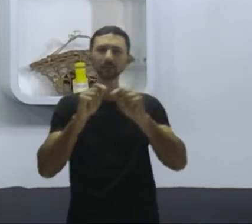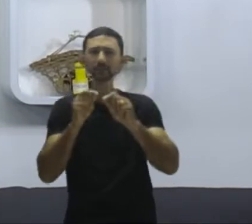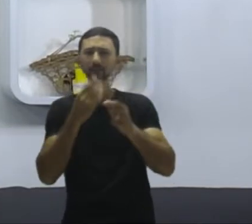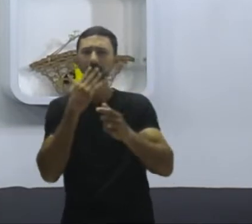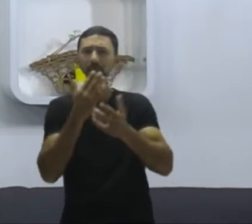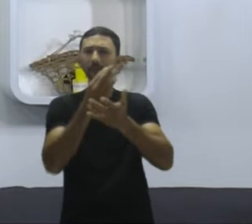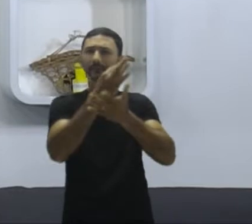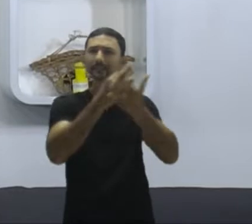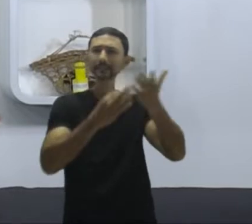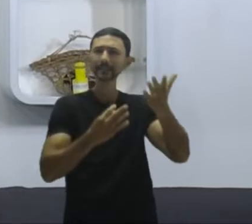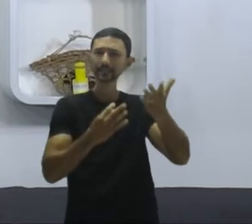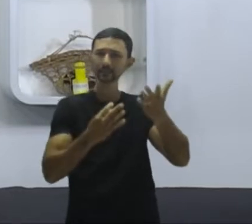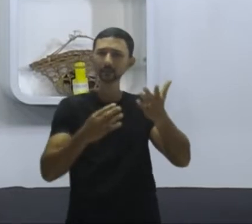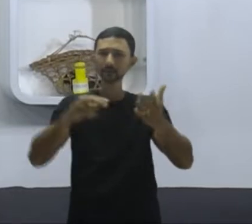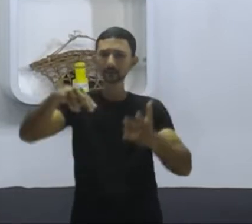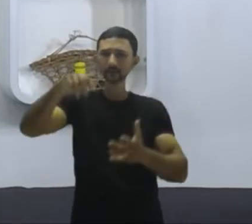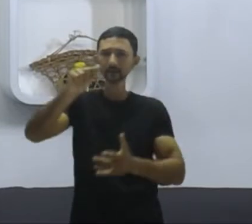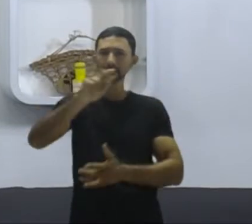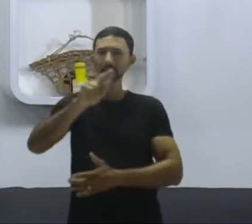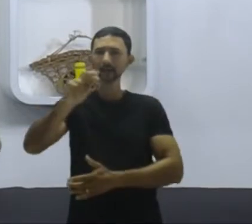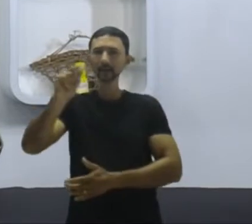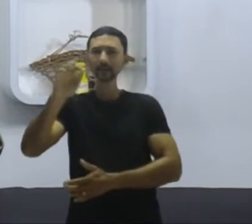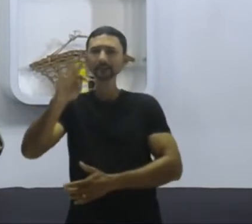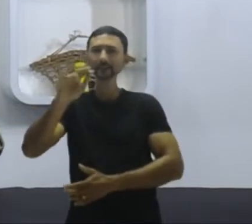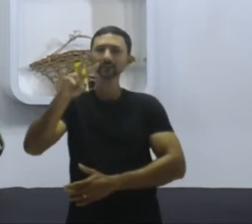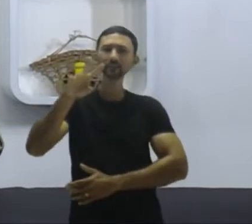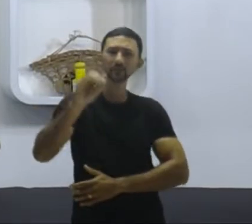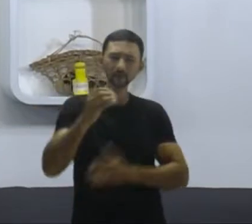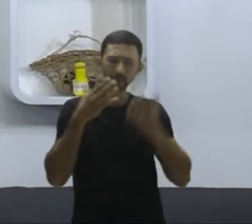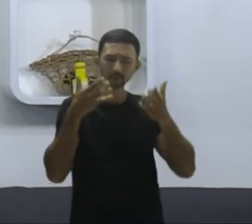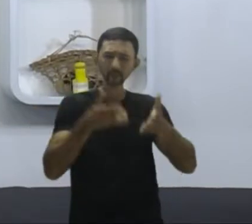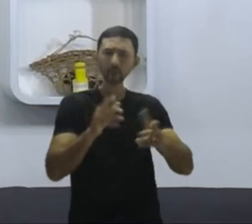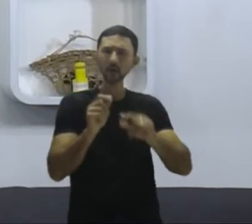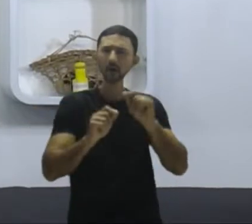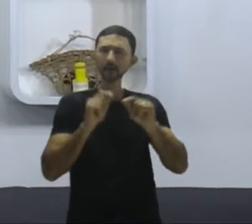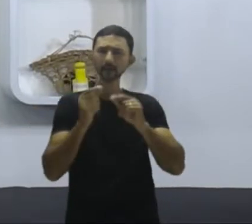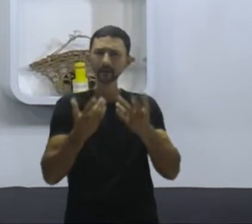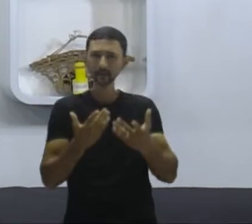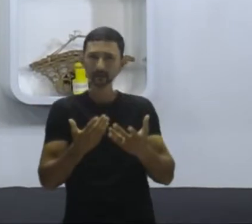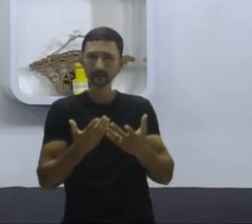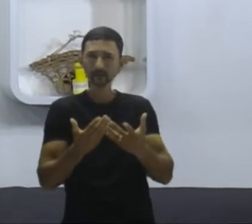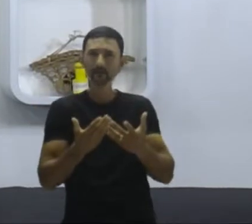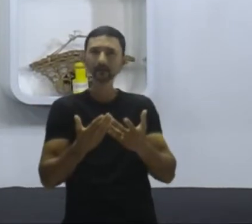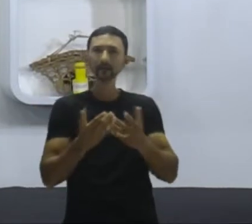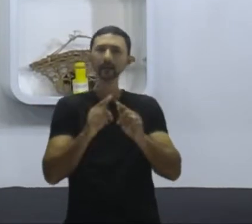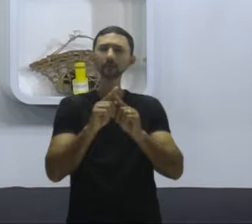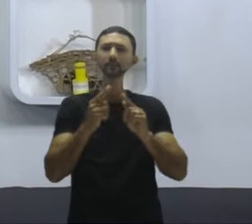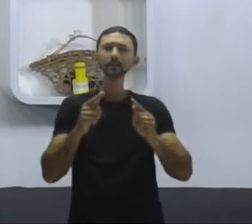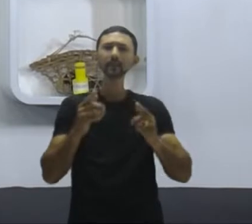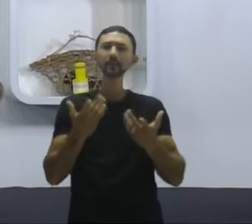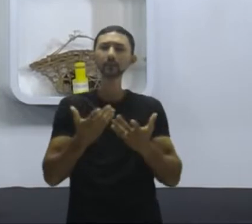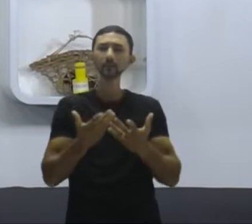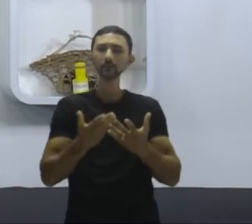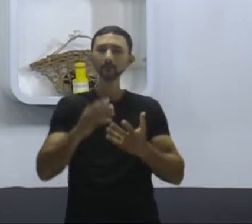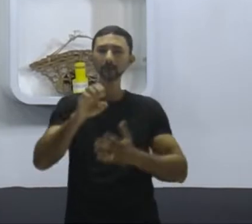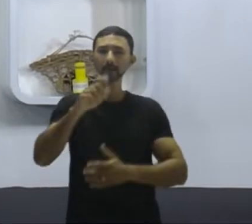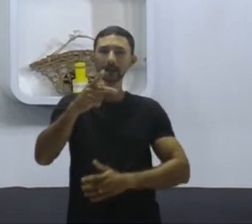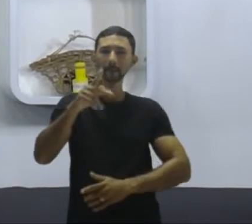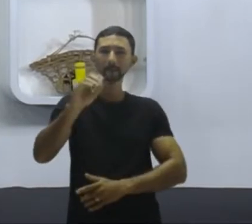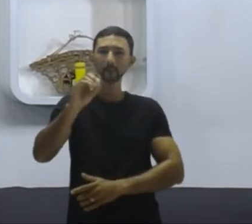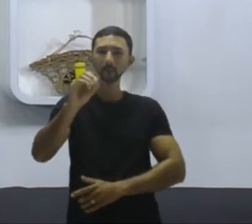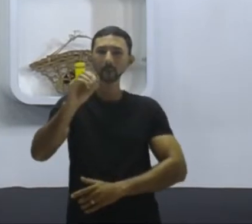textual narrativo e vamos dar ênfase ao gênero epopeia, o